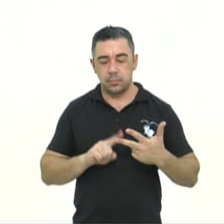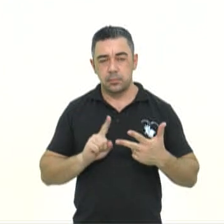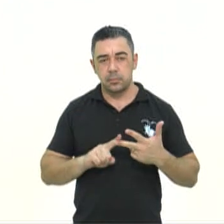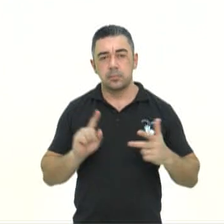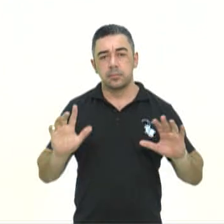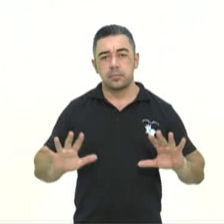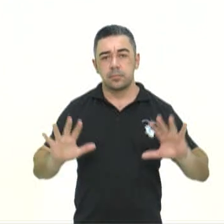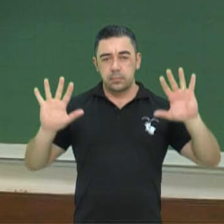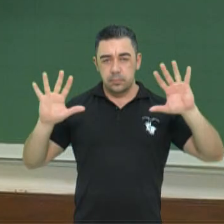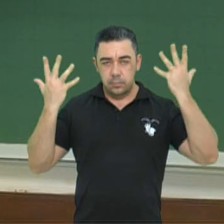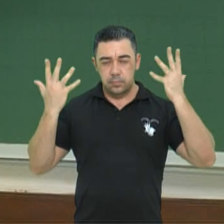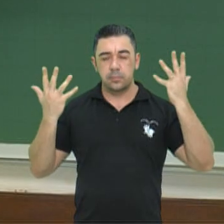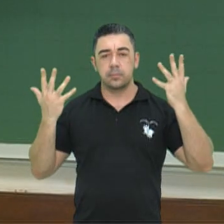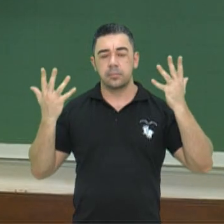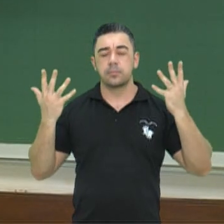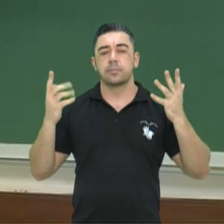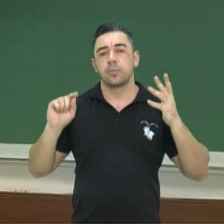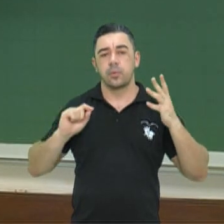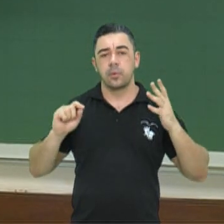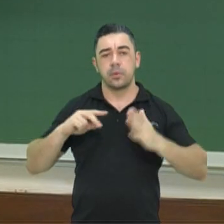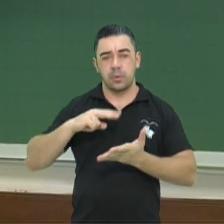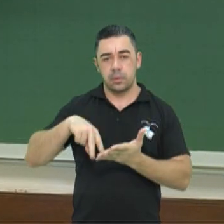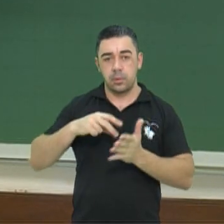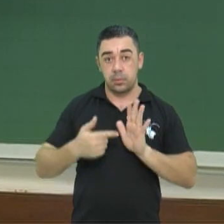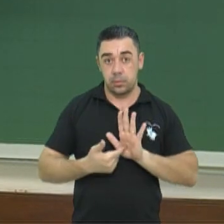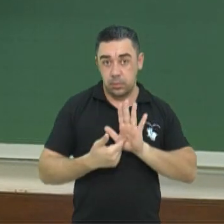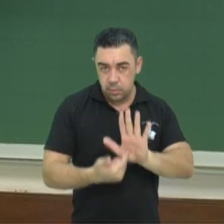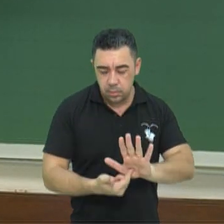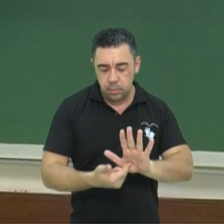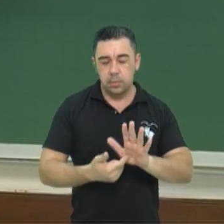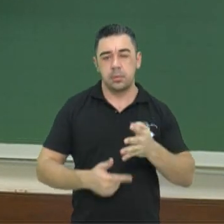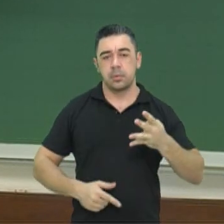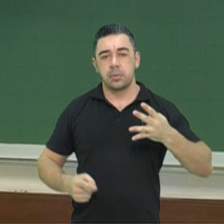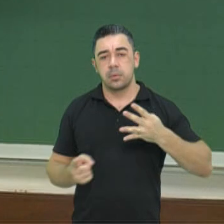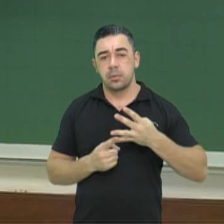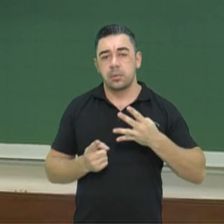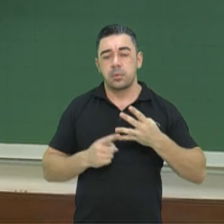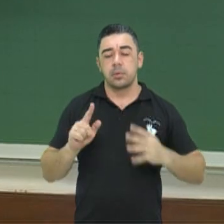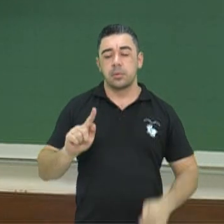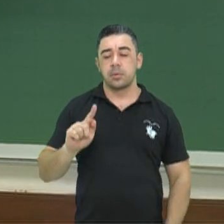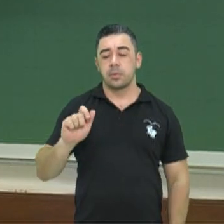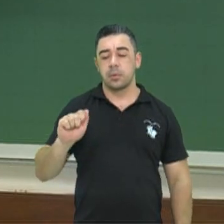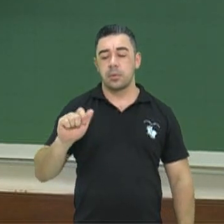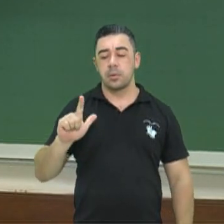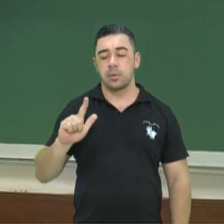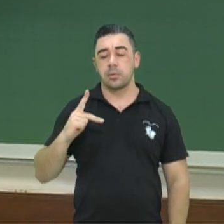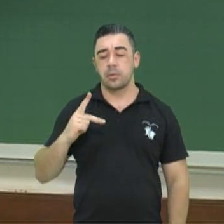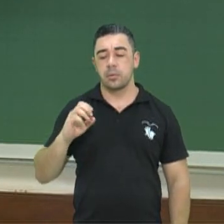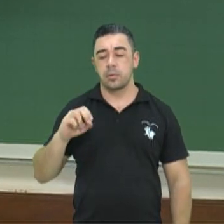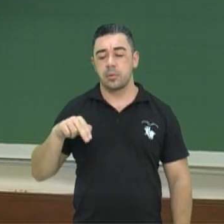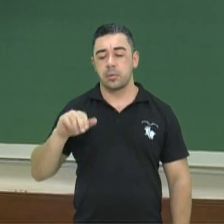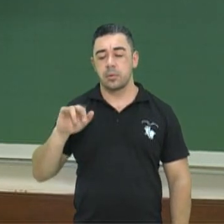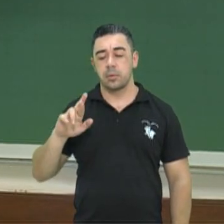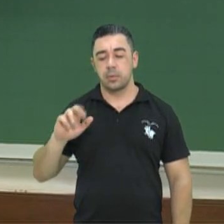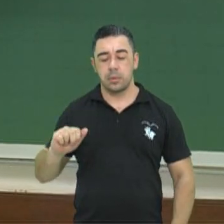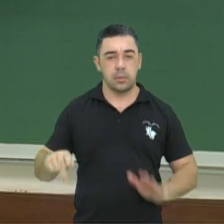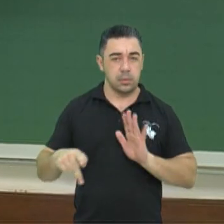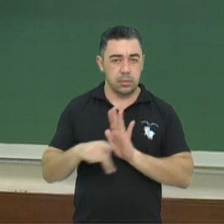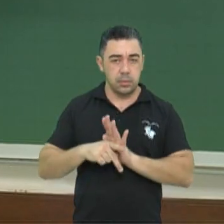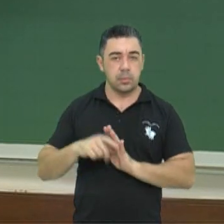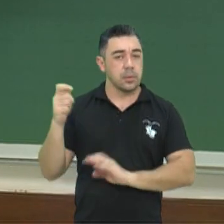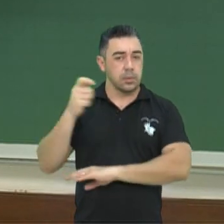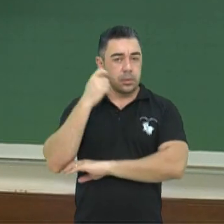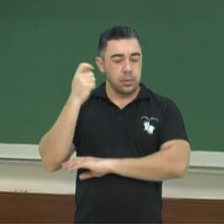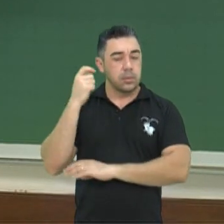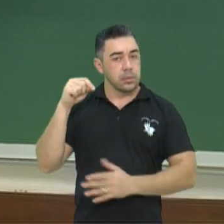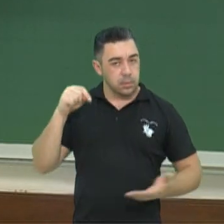festas, das danças dramáticas, certo? E da galponeira, que é uma tradição gaúcha, né, do